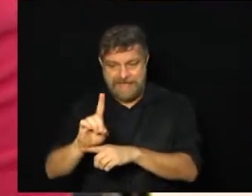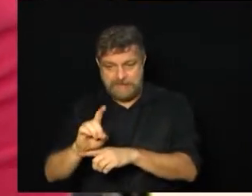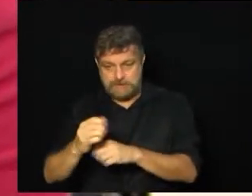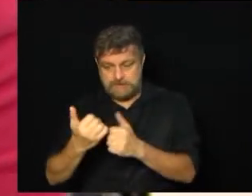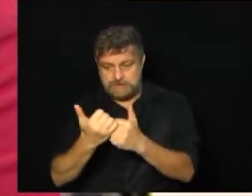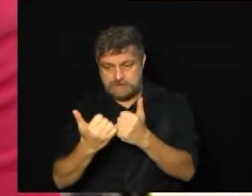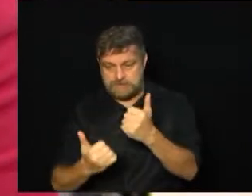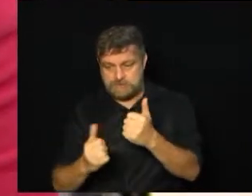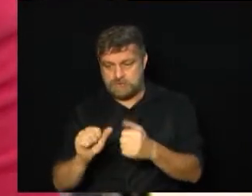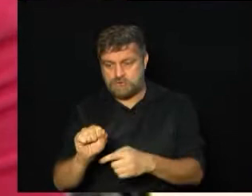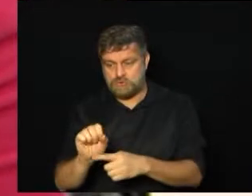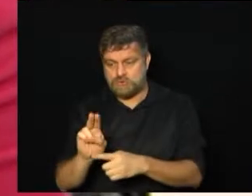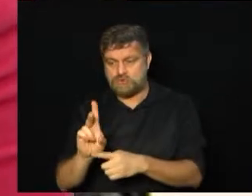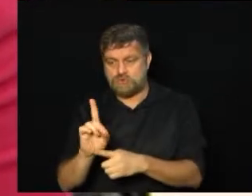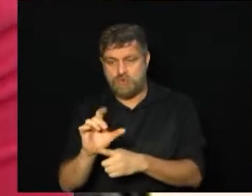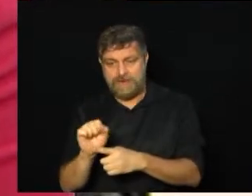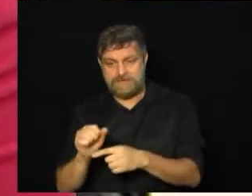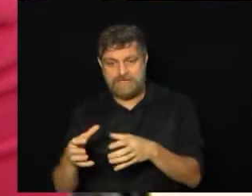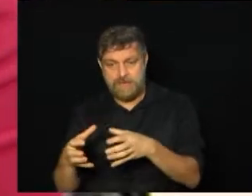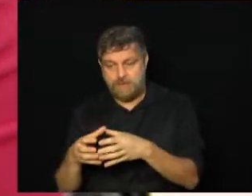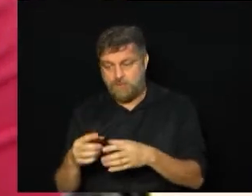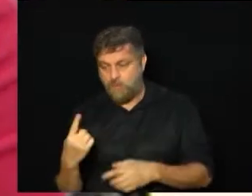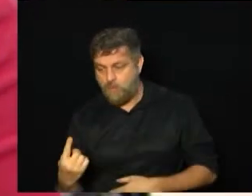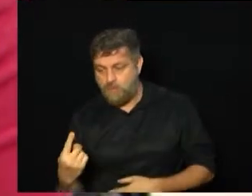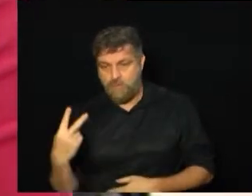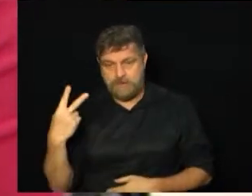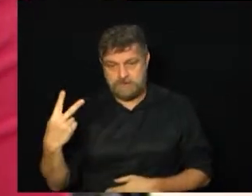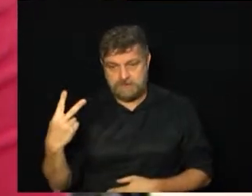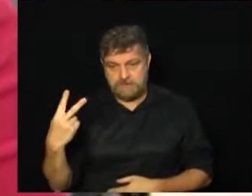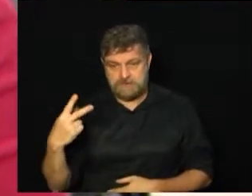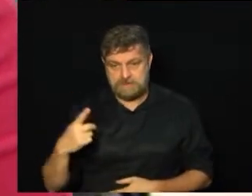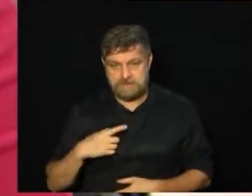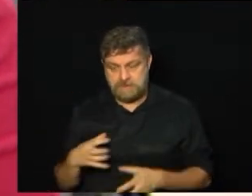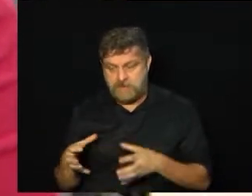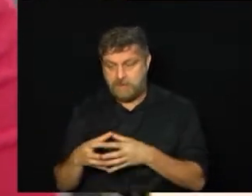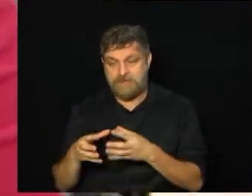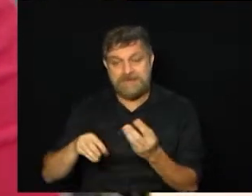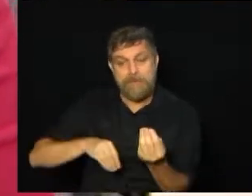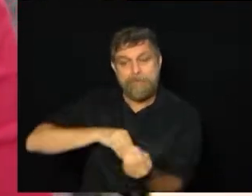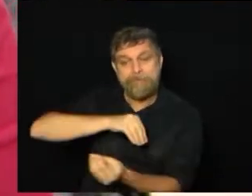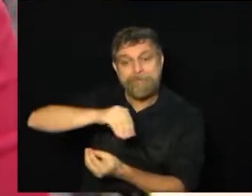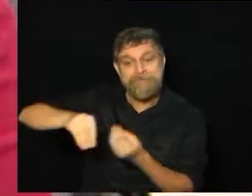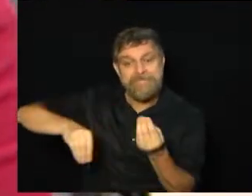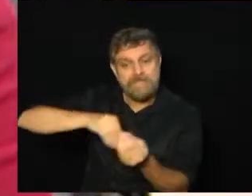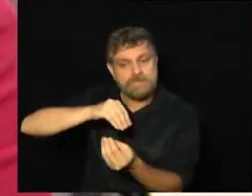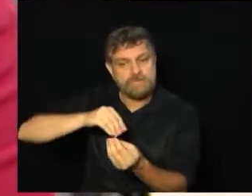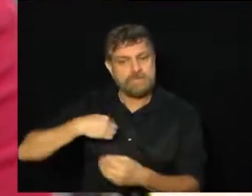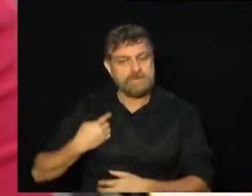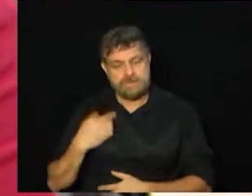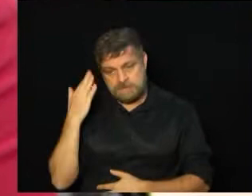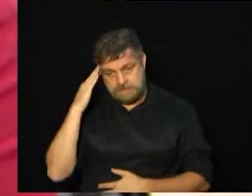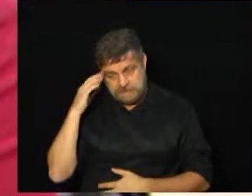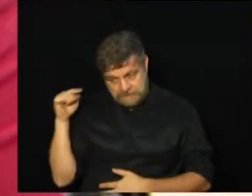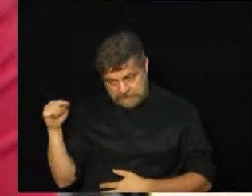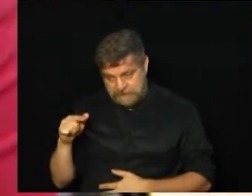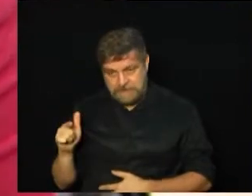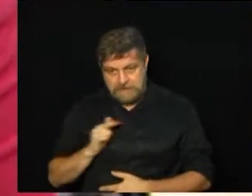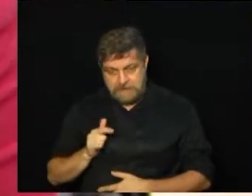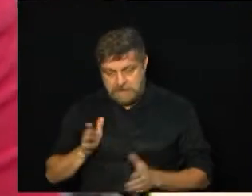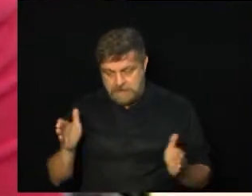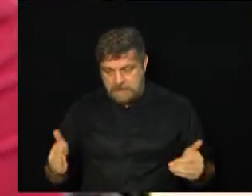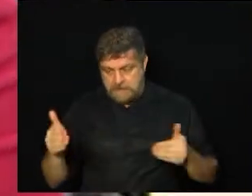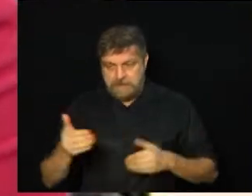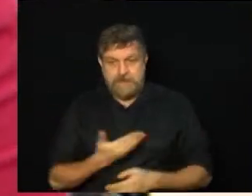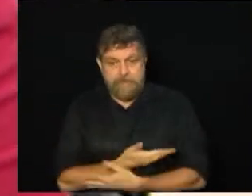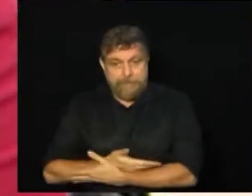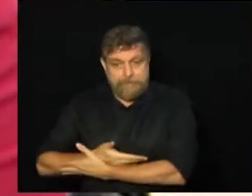fazer agrupamento 1-2, né, que é o tal do agrupamento misto. E a gente entende que, já que ele está inserindo ali as crianças